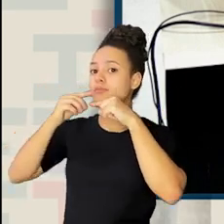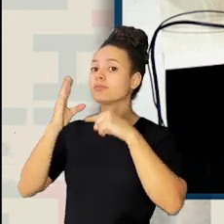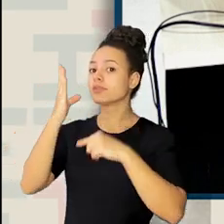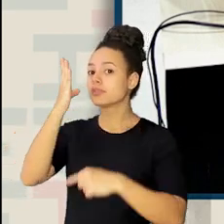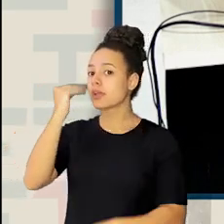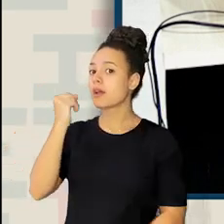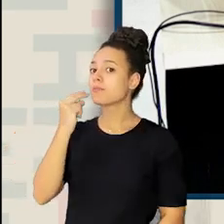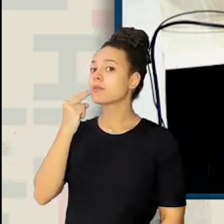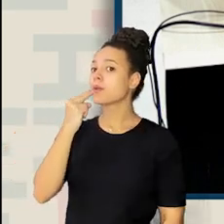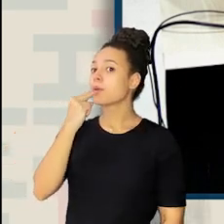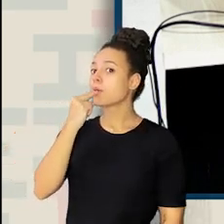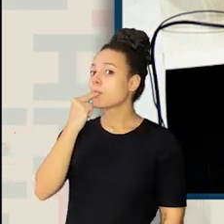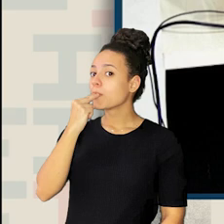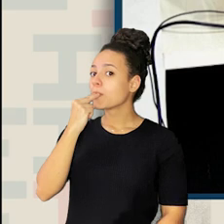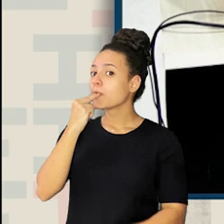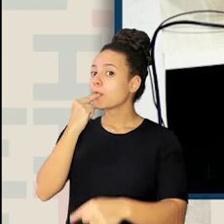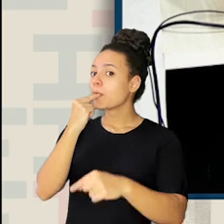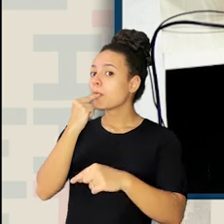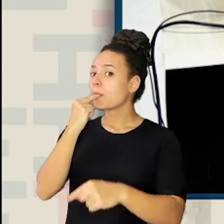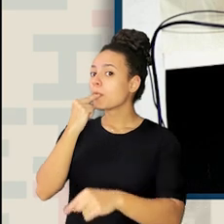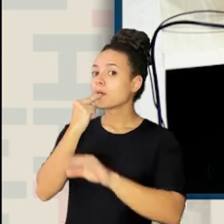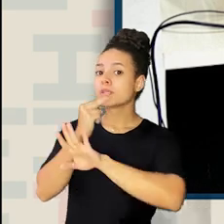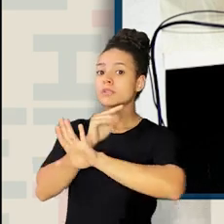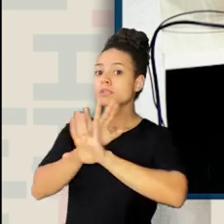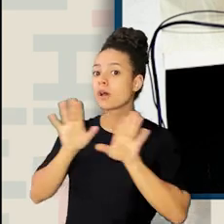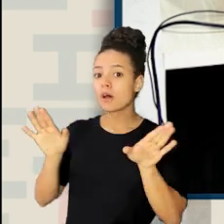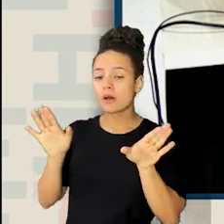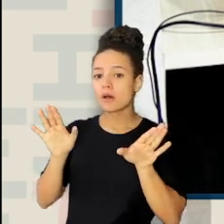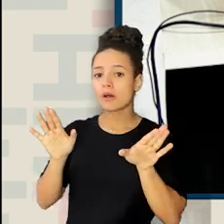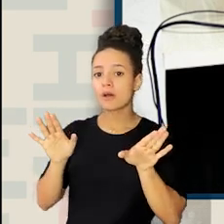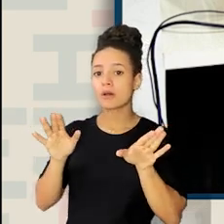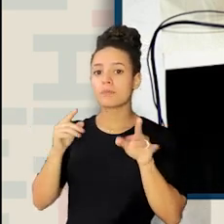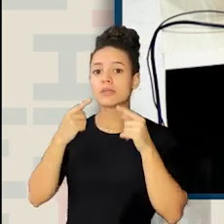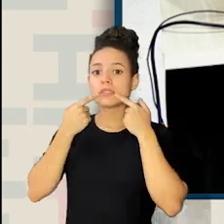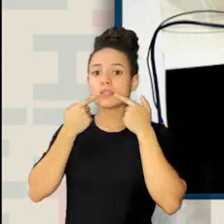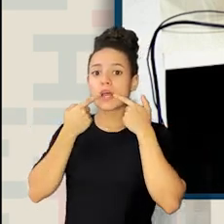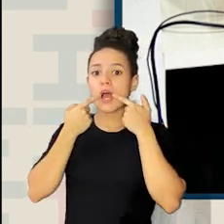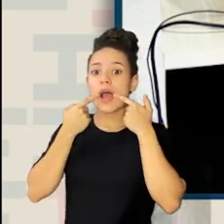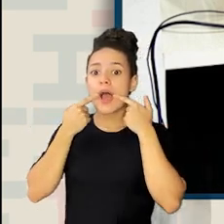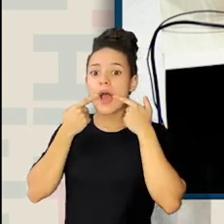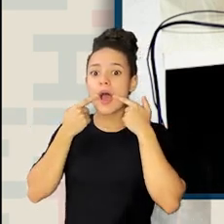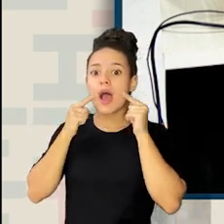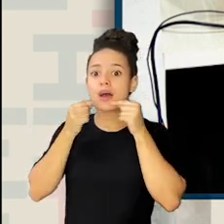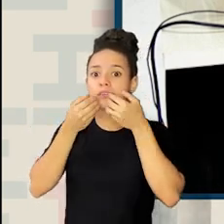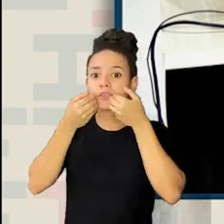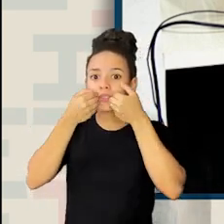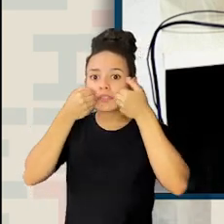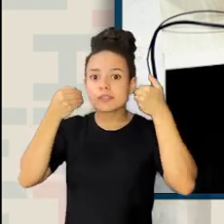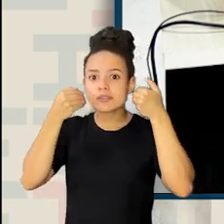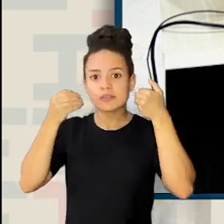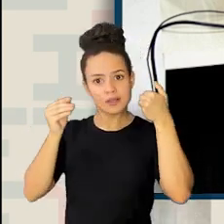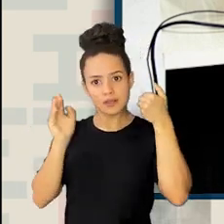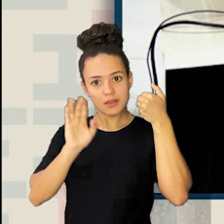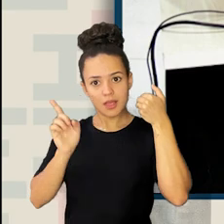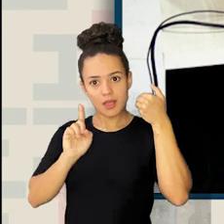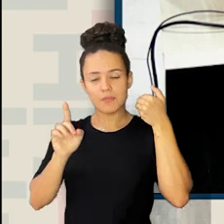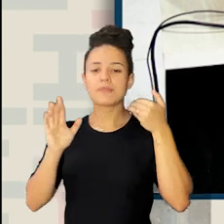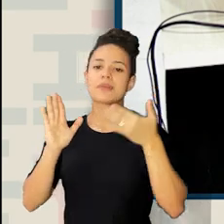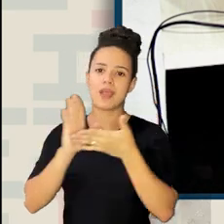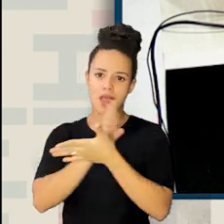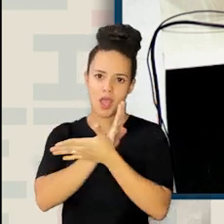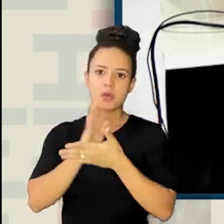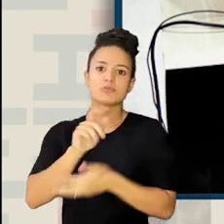flauta, tá? Nada de deixar laterais abertas, tá? Como tem